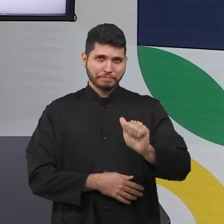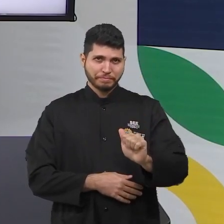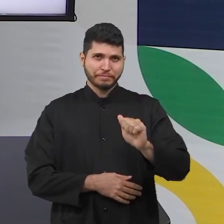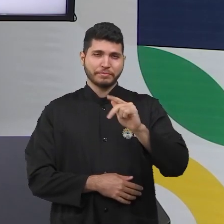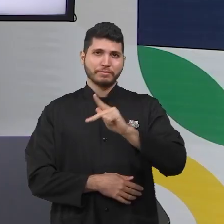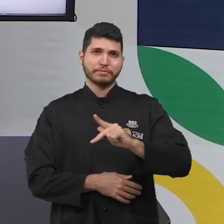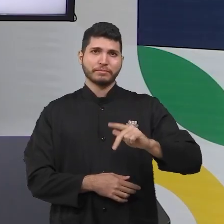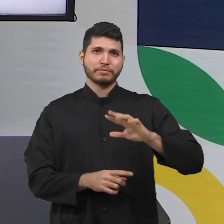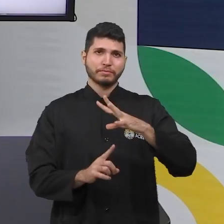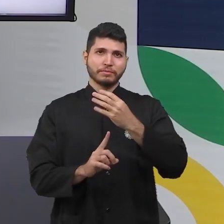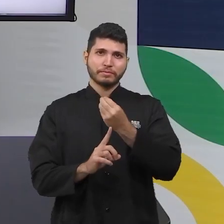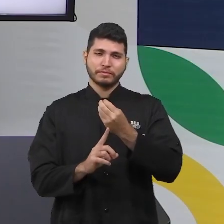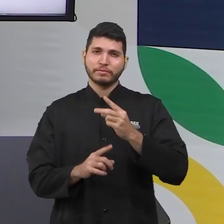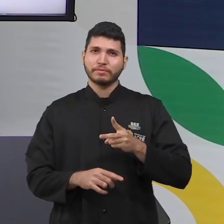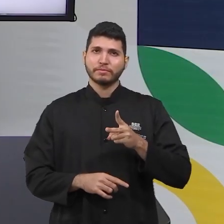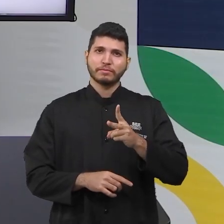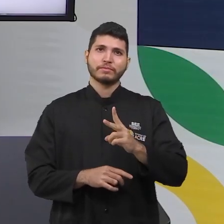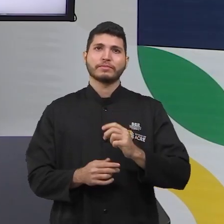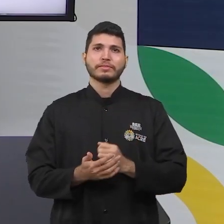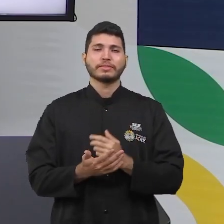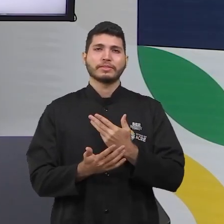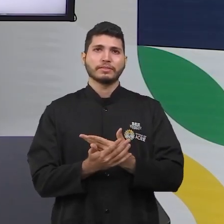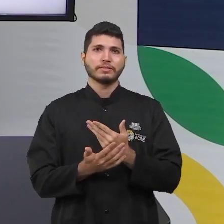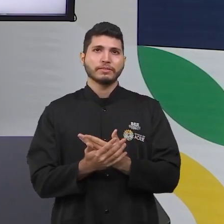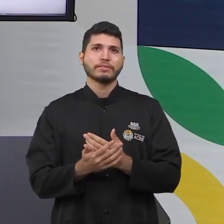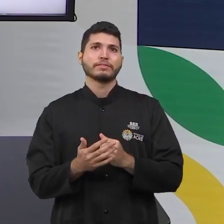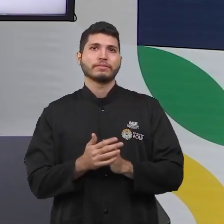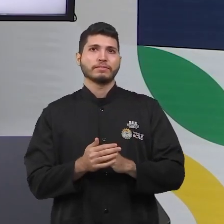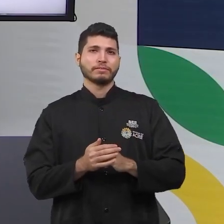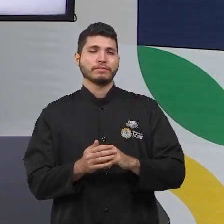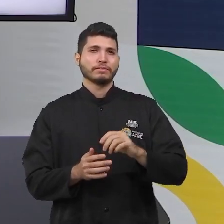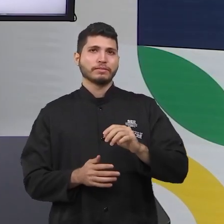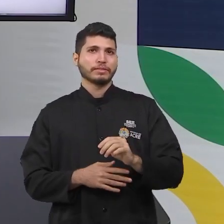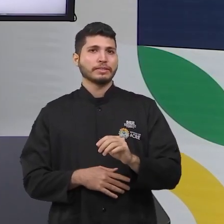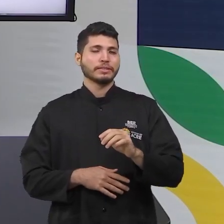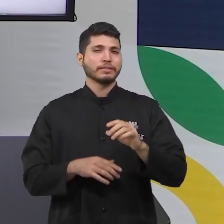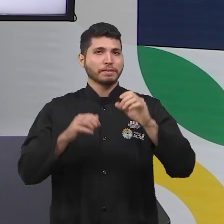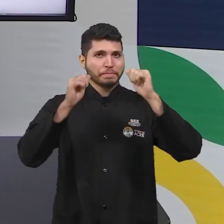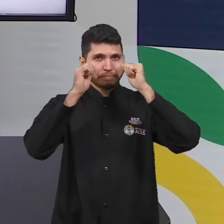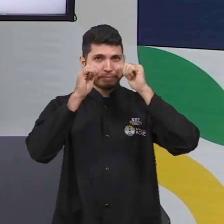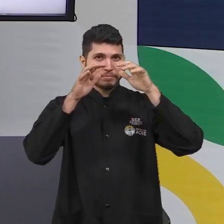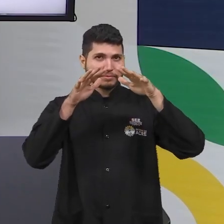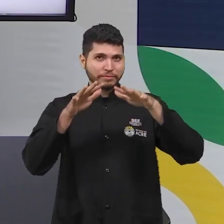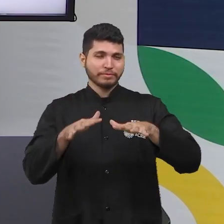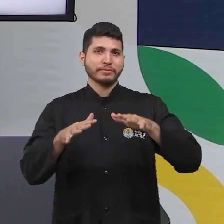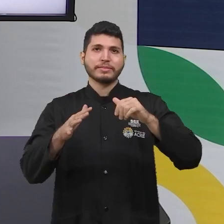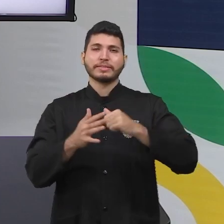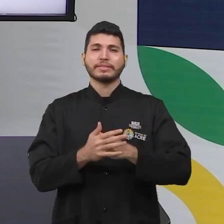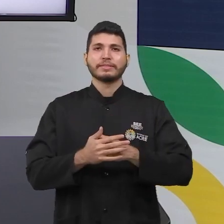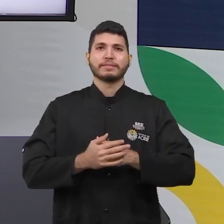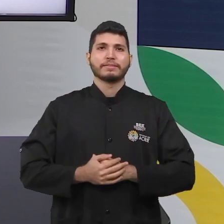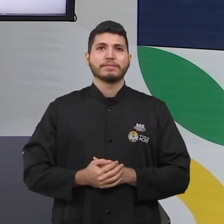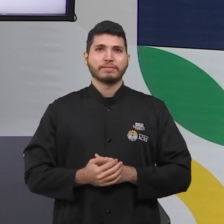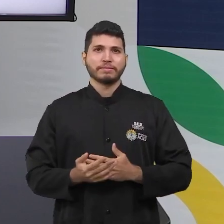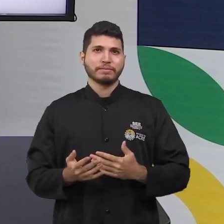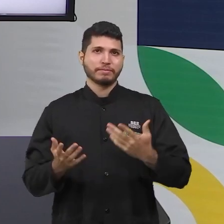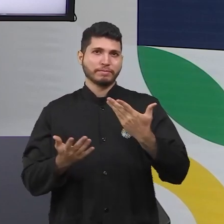vamos continuar falando sobre dramaturgia, só que de um formato diferente. Nós vamos falar sobre